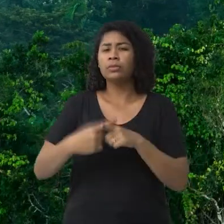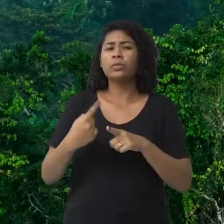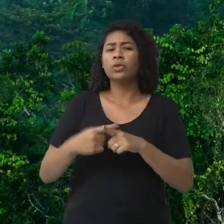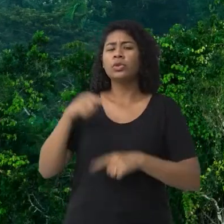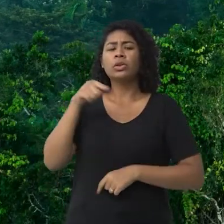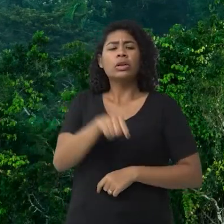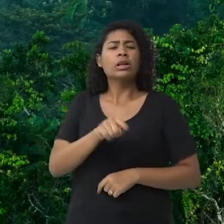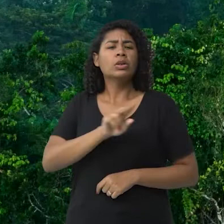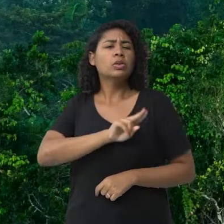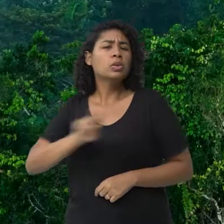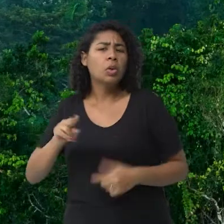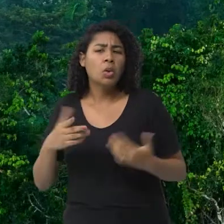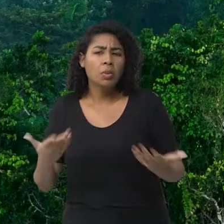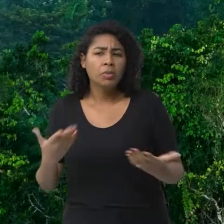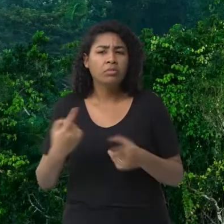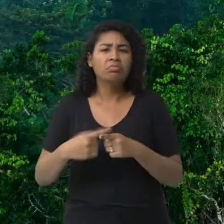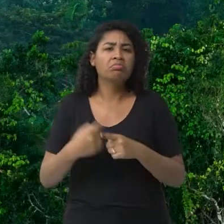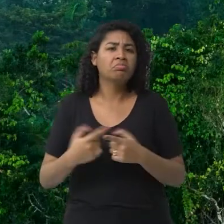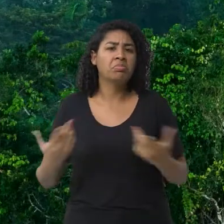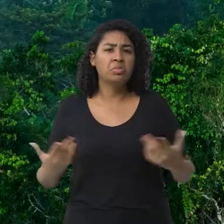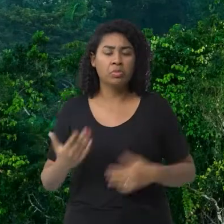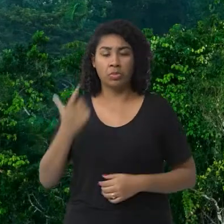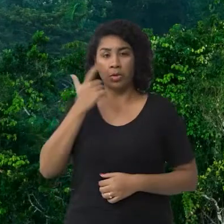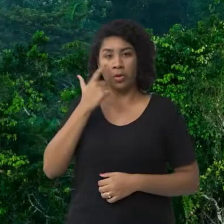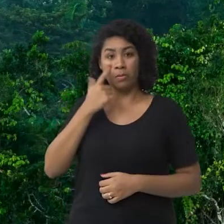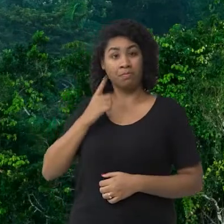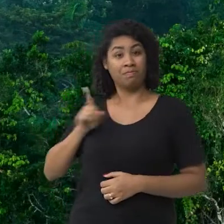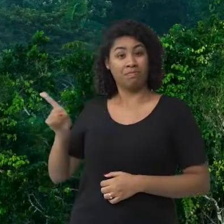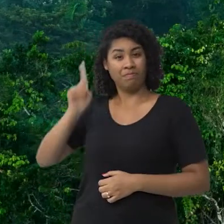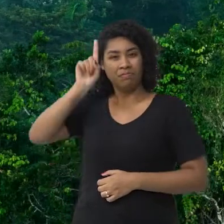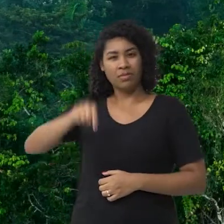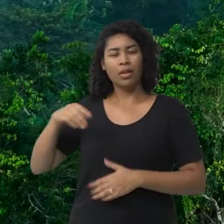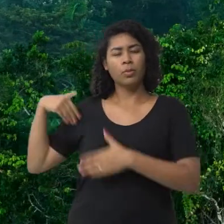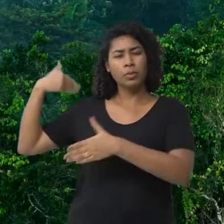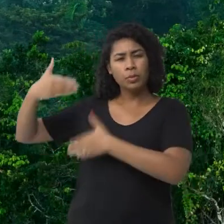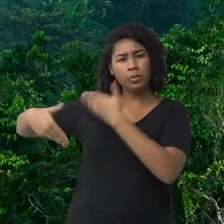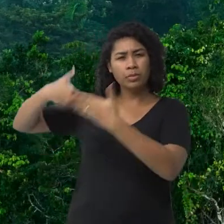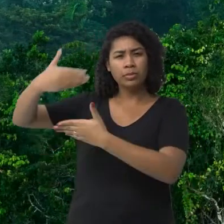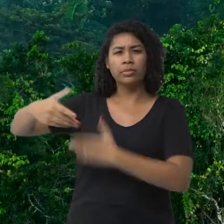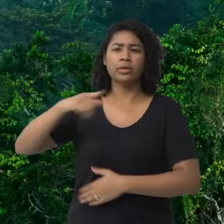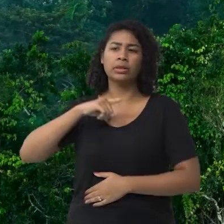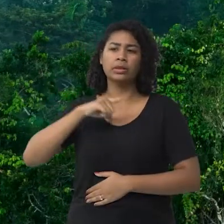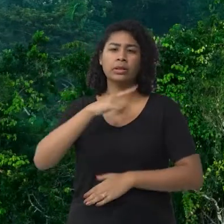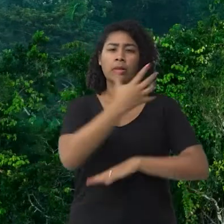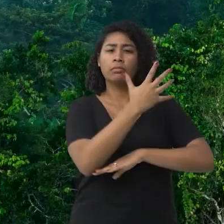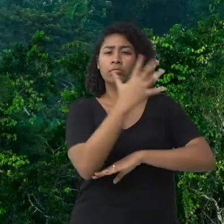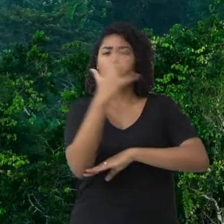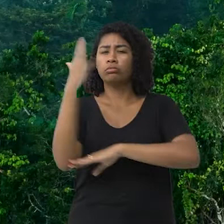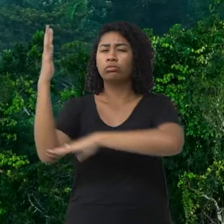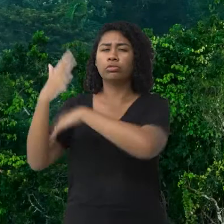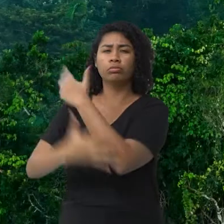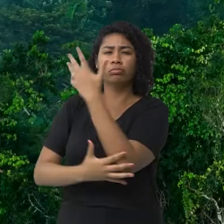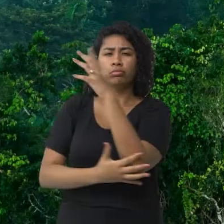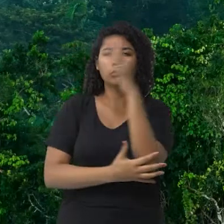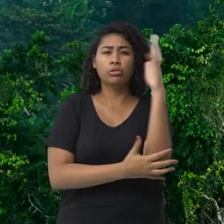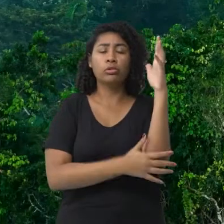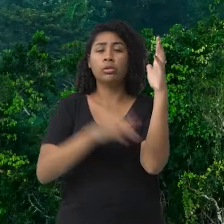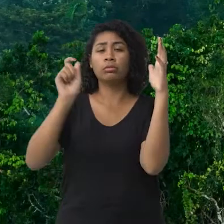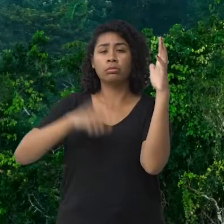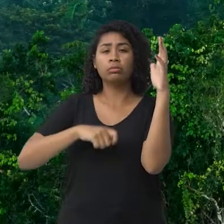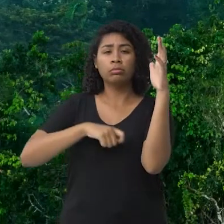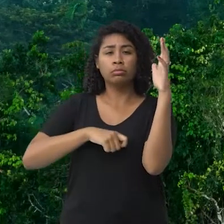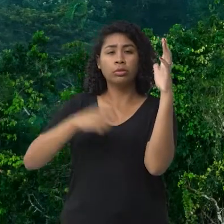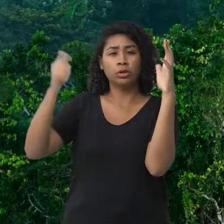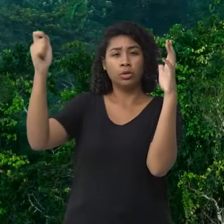isso? Evapotranspiração é um processo em que as árvores conseguem bombear água